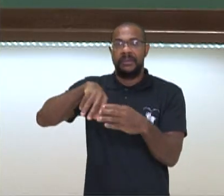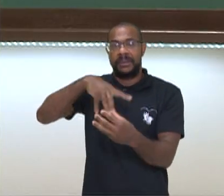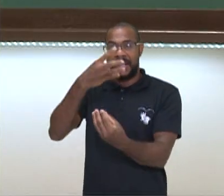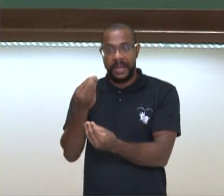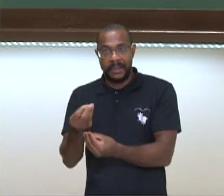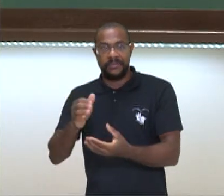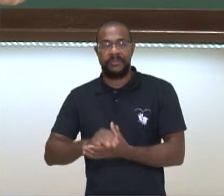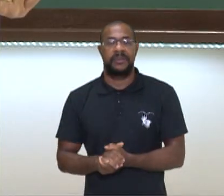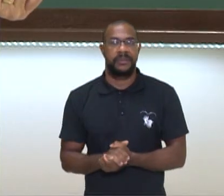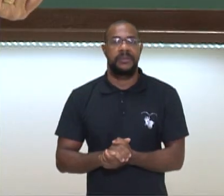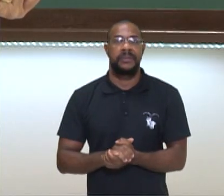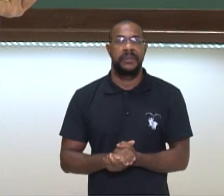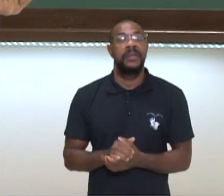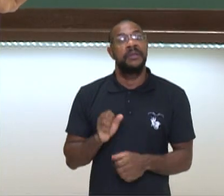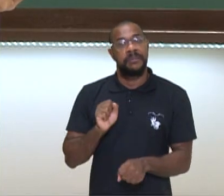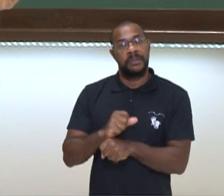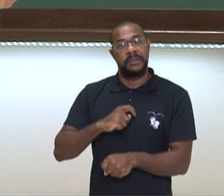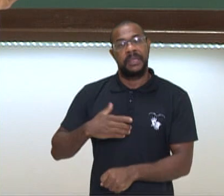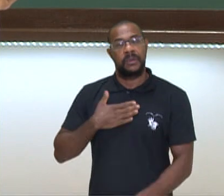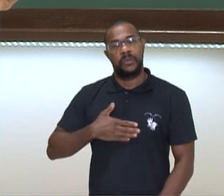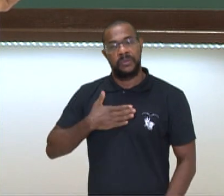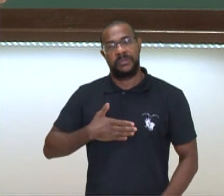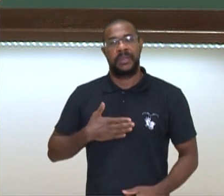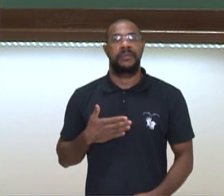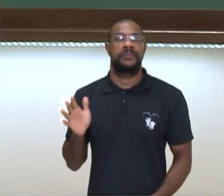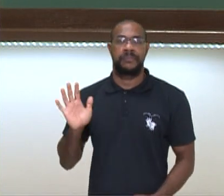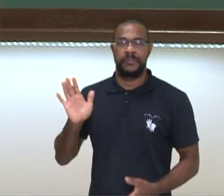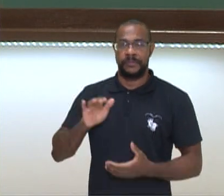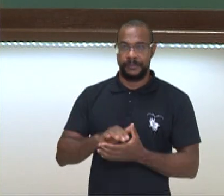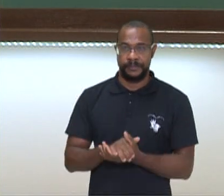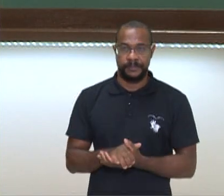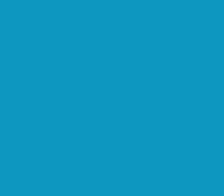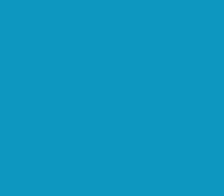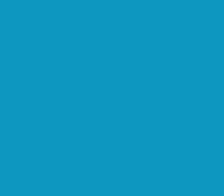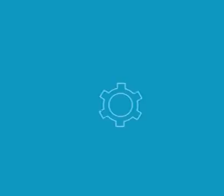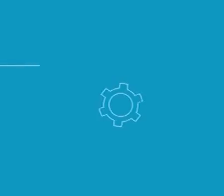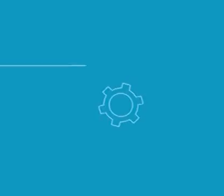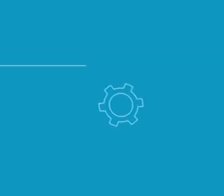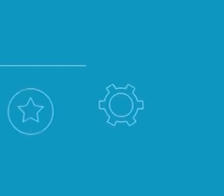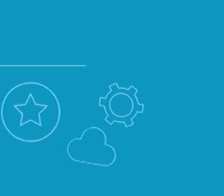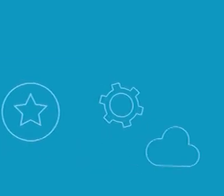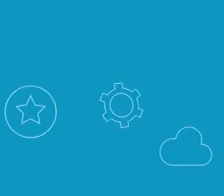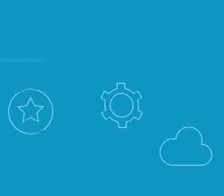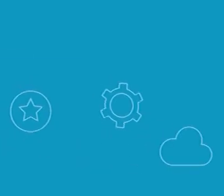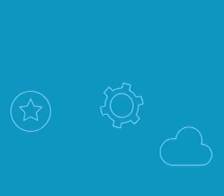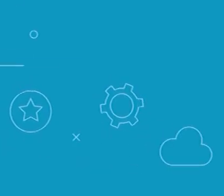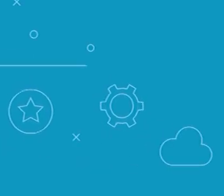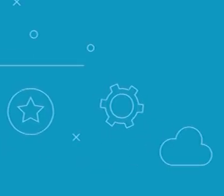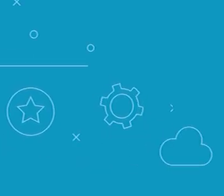Vivian e espero que vocês tenham gostado da aula de hoje. Até breve!